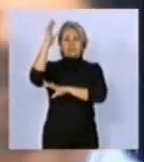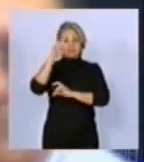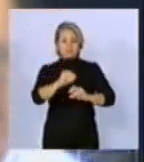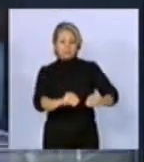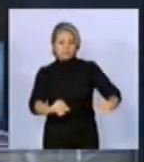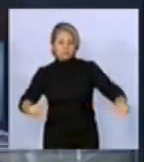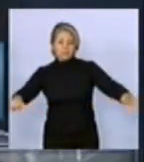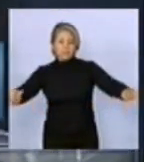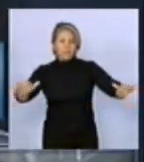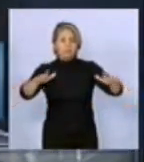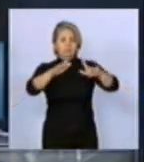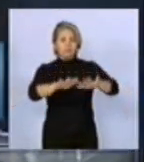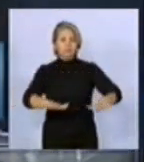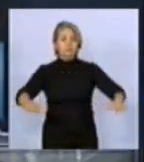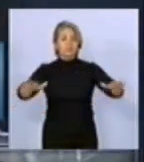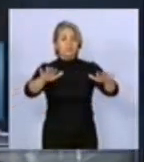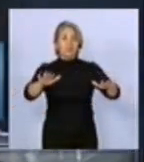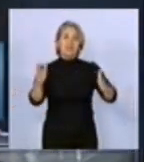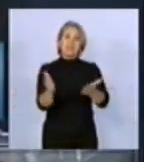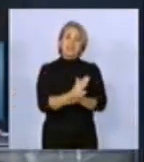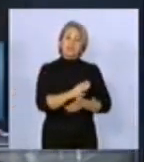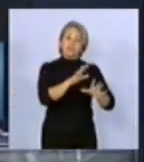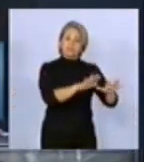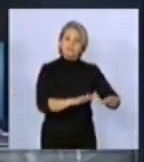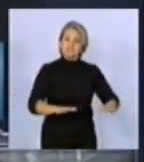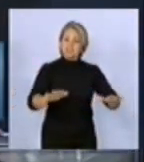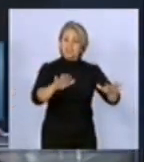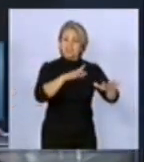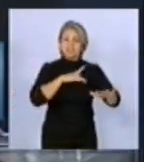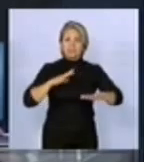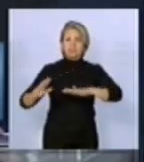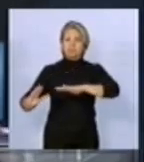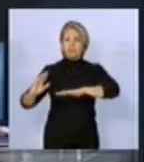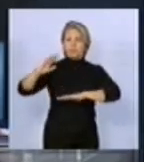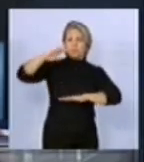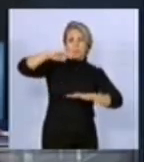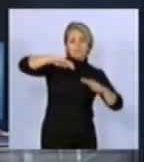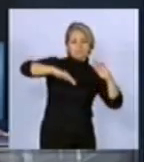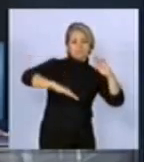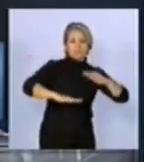região onde a maioria das áreas possui declividade